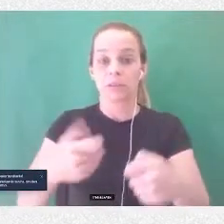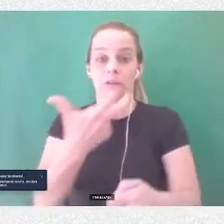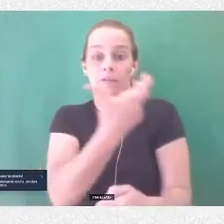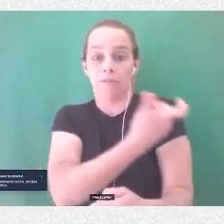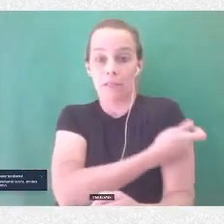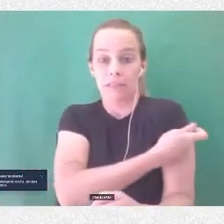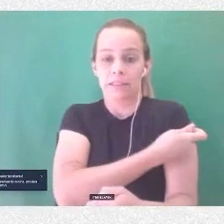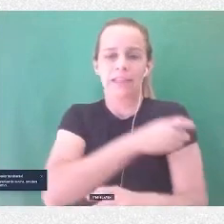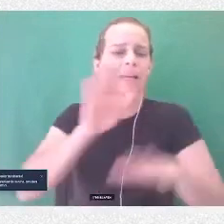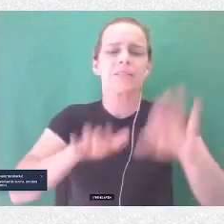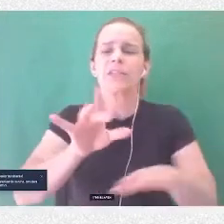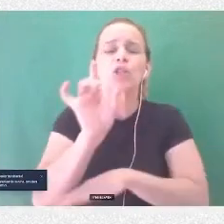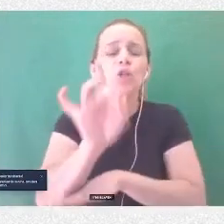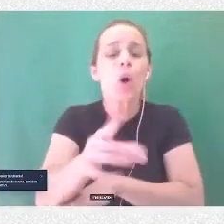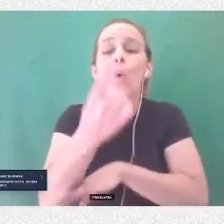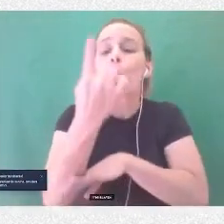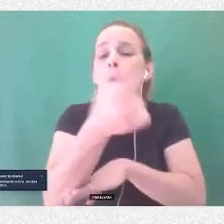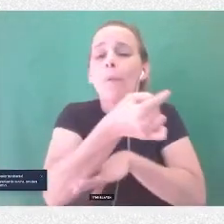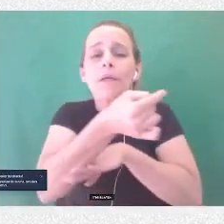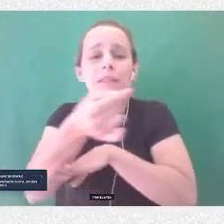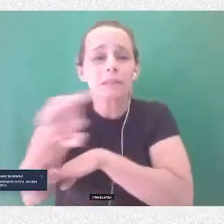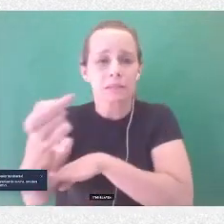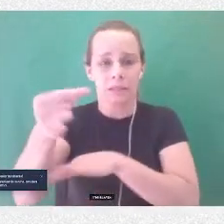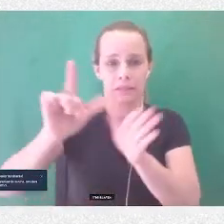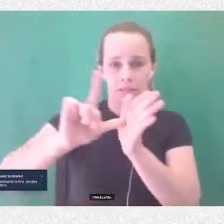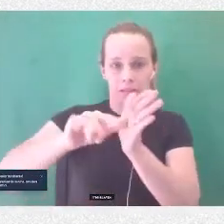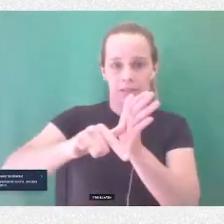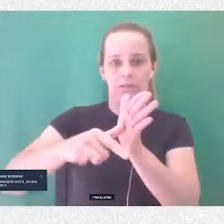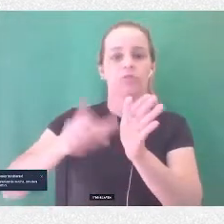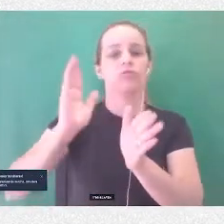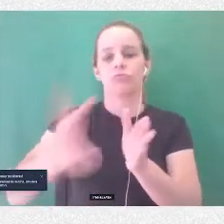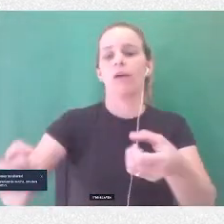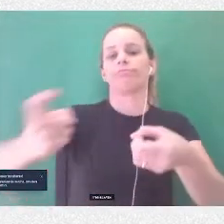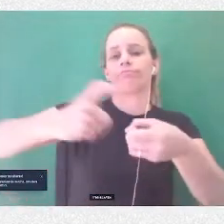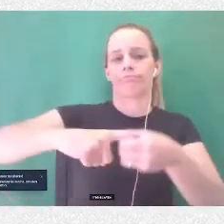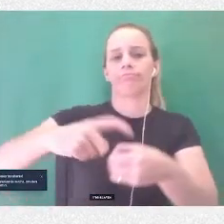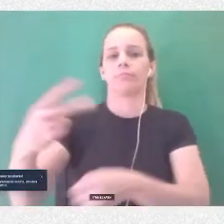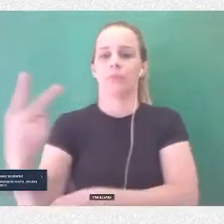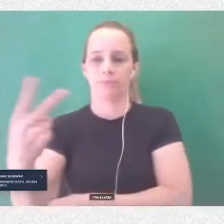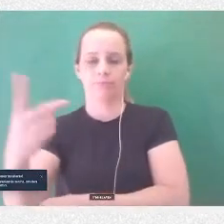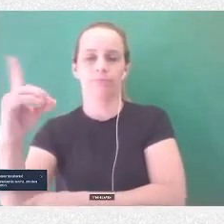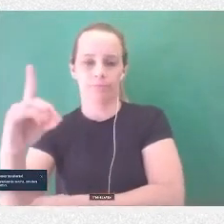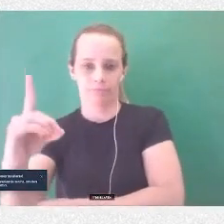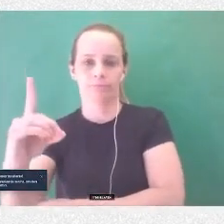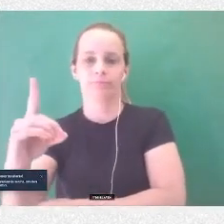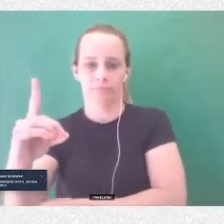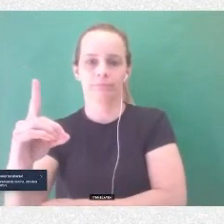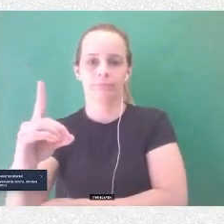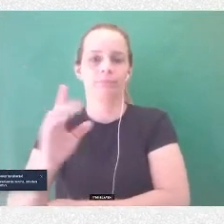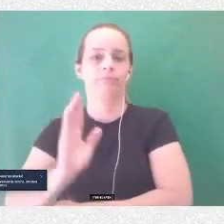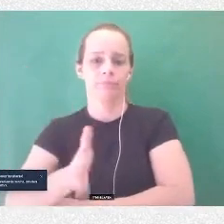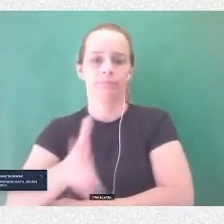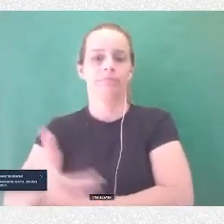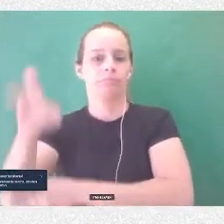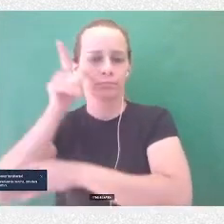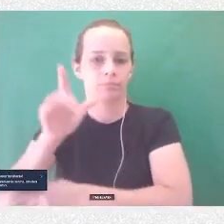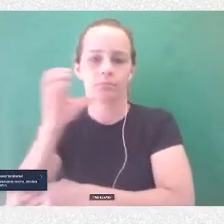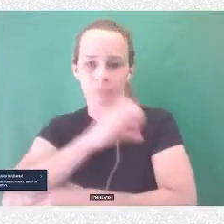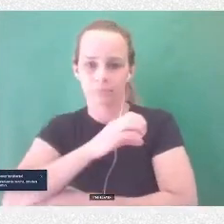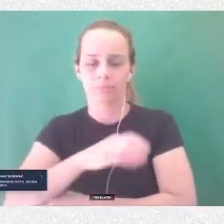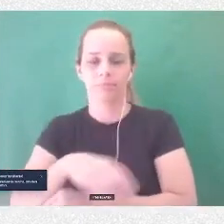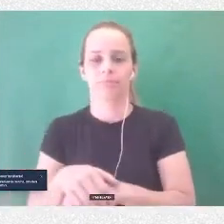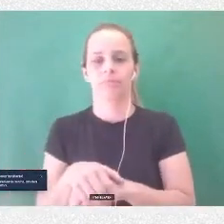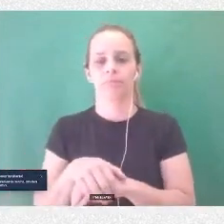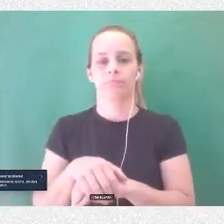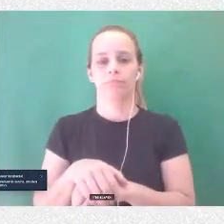levam mais de uma semana para procurar o ponto de vacinação para receber a sua segunda dose.